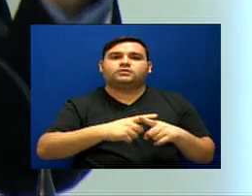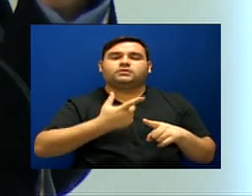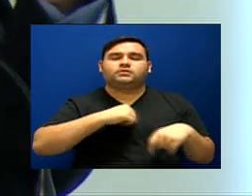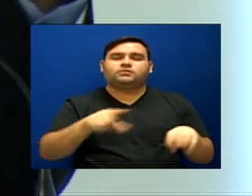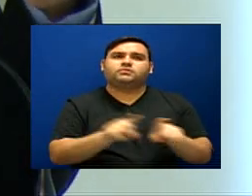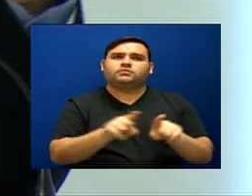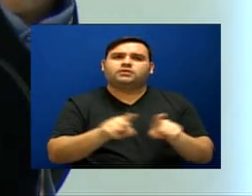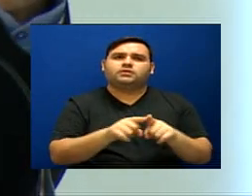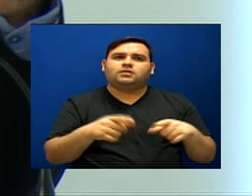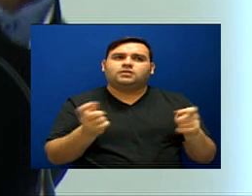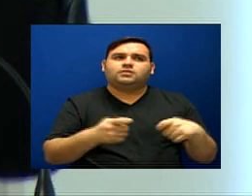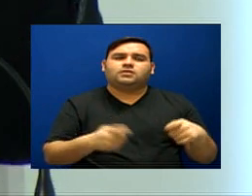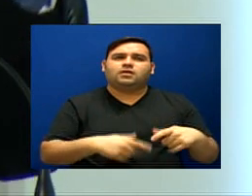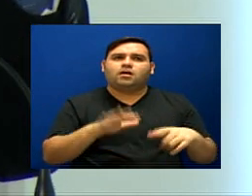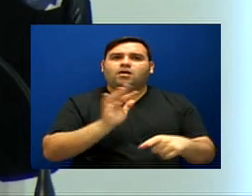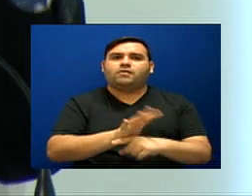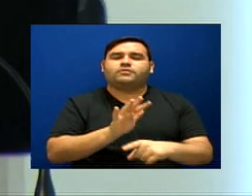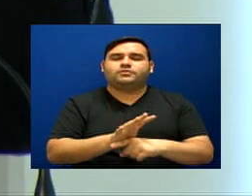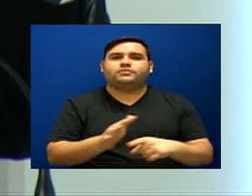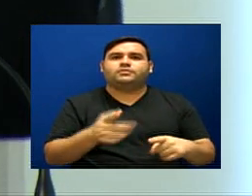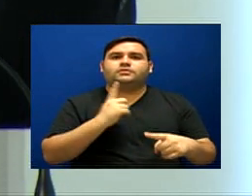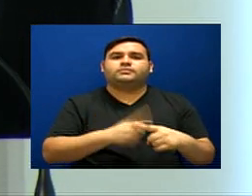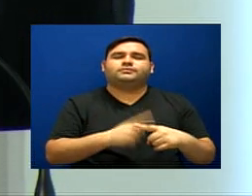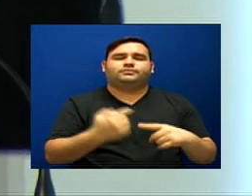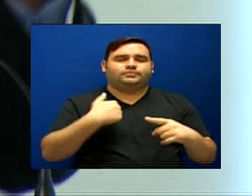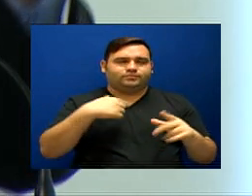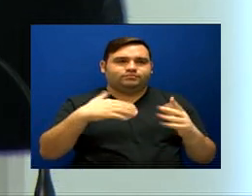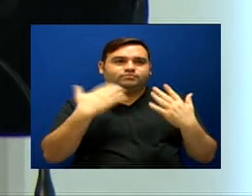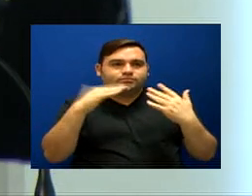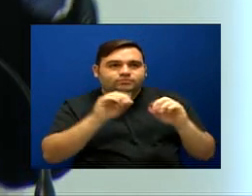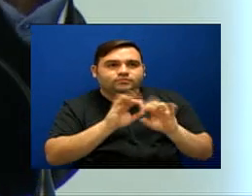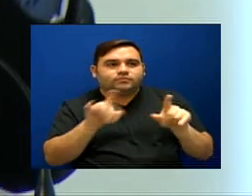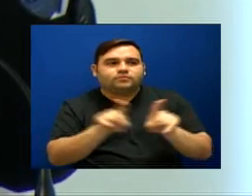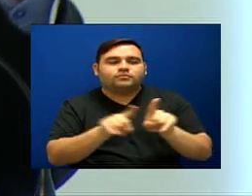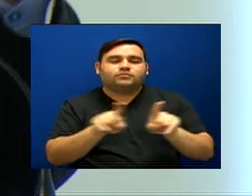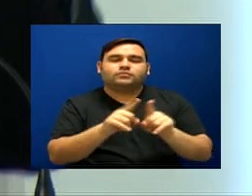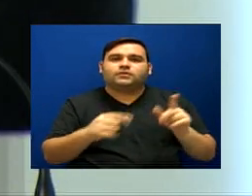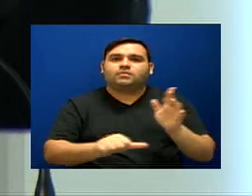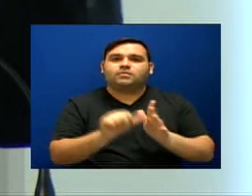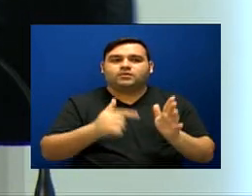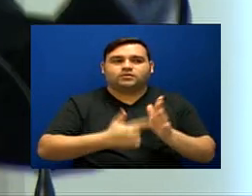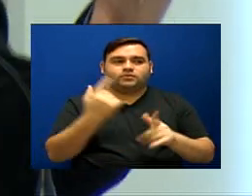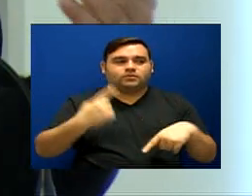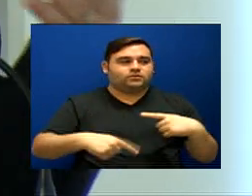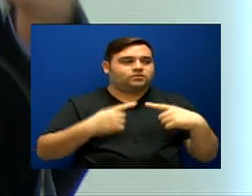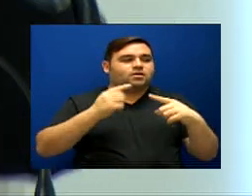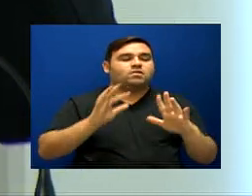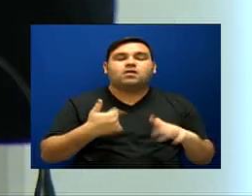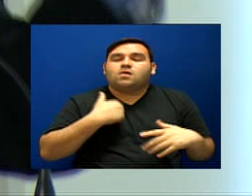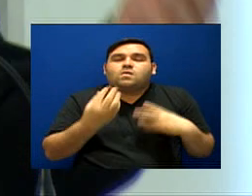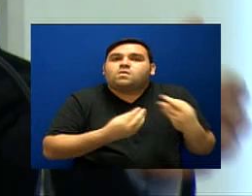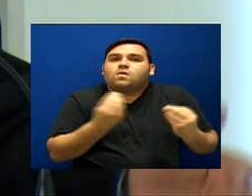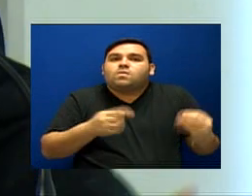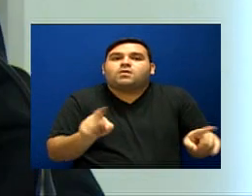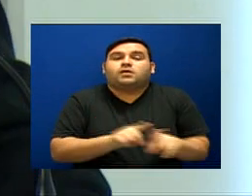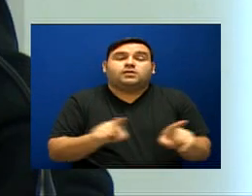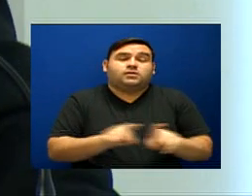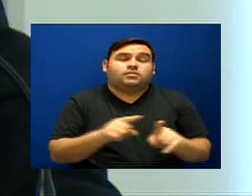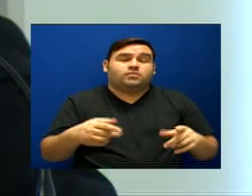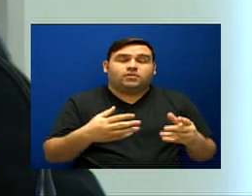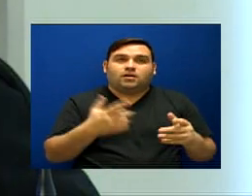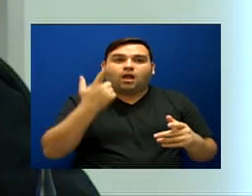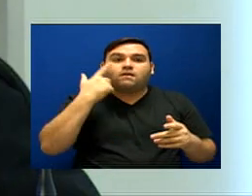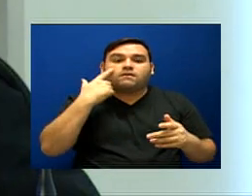instrumento exatamente para que isso você possa avaliar melhor entre a primeira e a segunda discussão, qual a posição que você tem que tomar e quais esclarecimentos